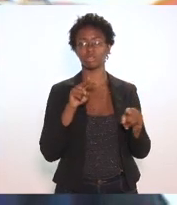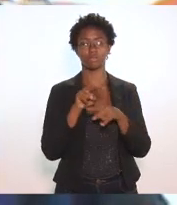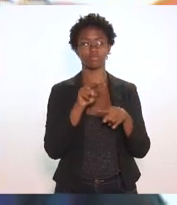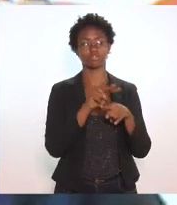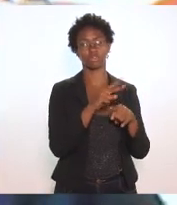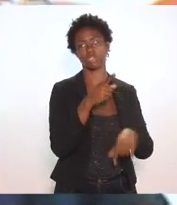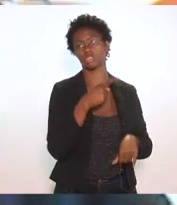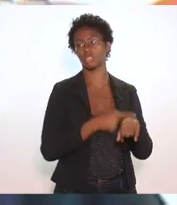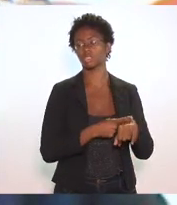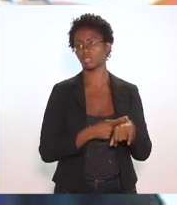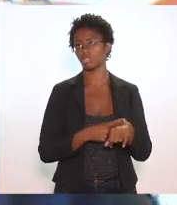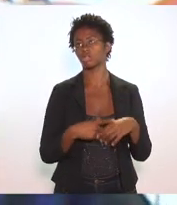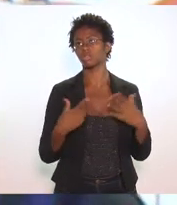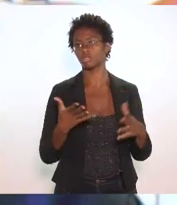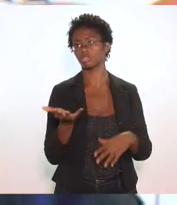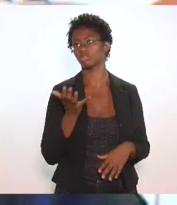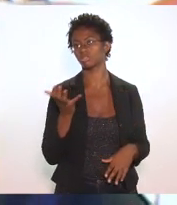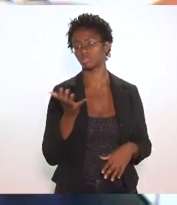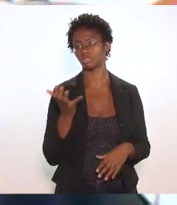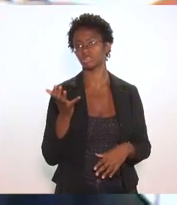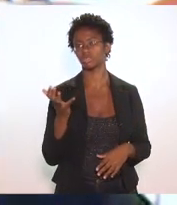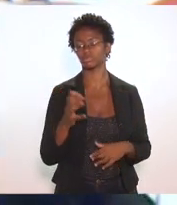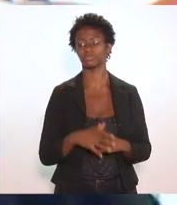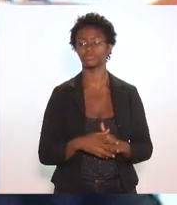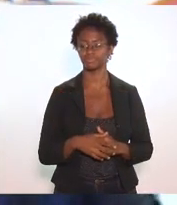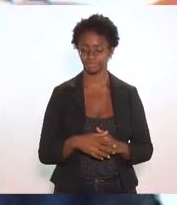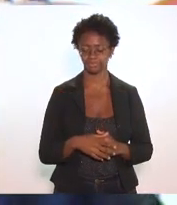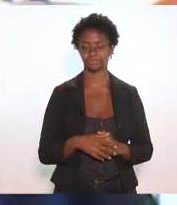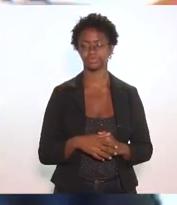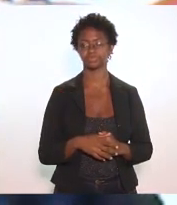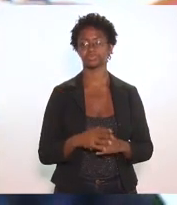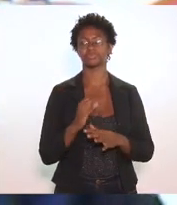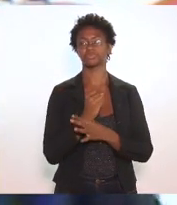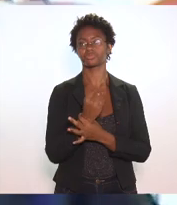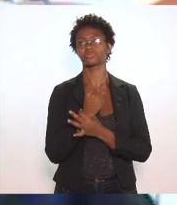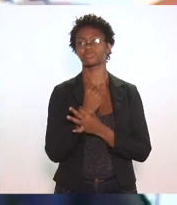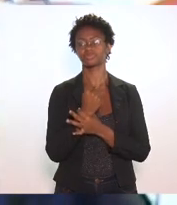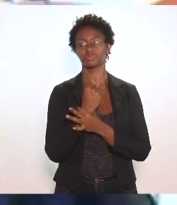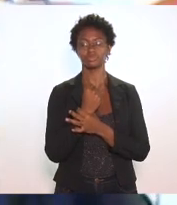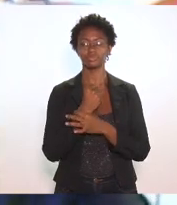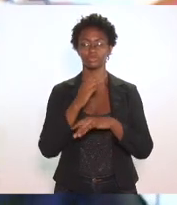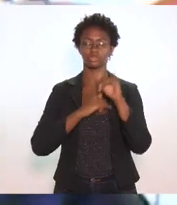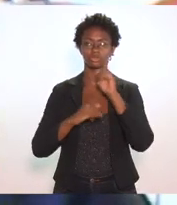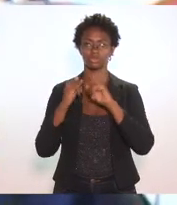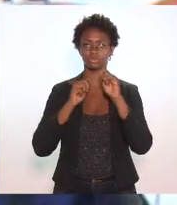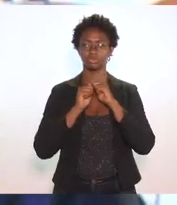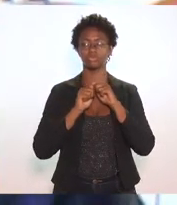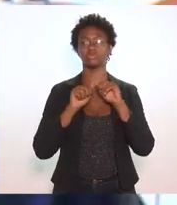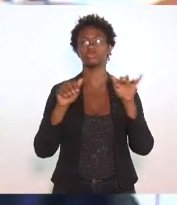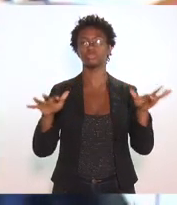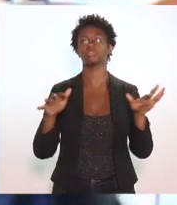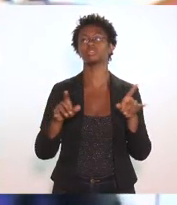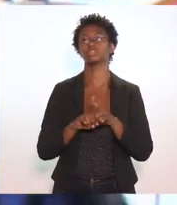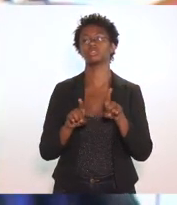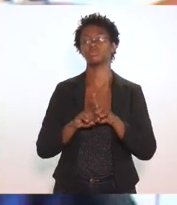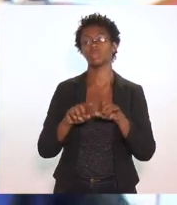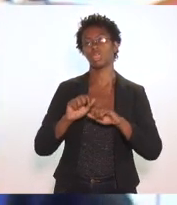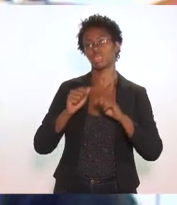público. O que a gente quer, então, com esse nosso projeto 3735 é garantir muita informação, muita